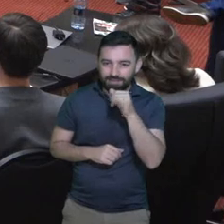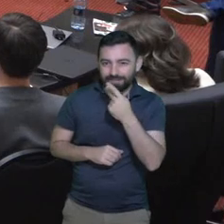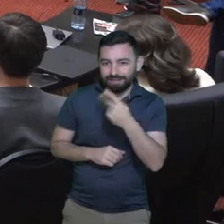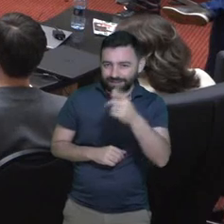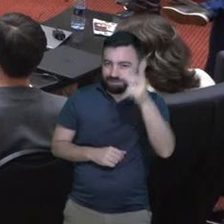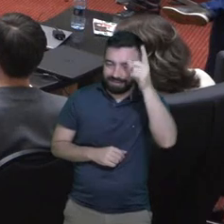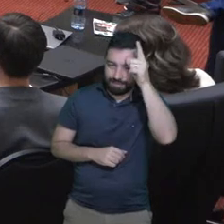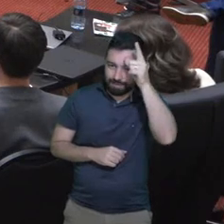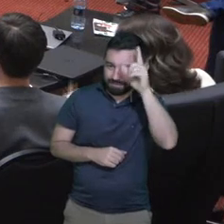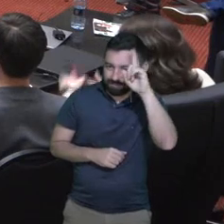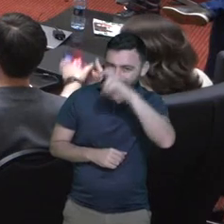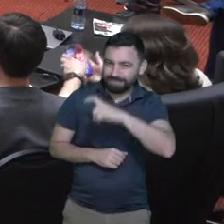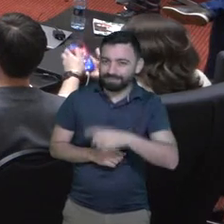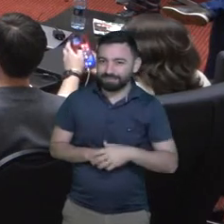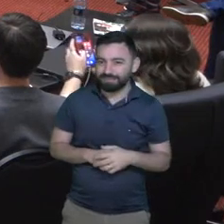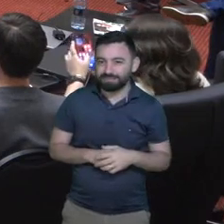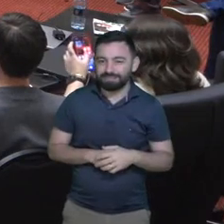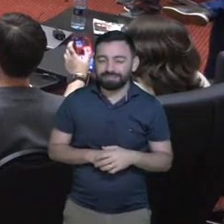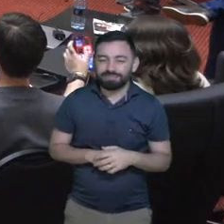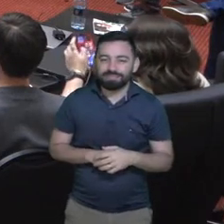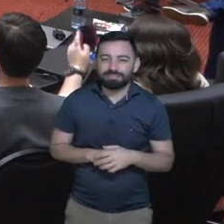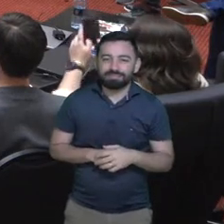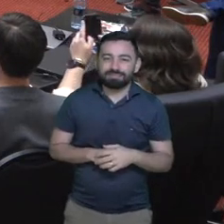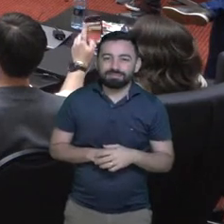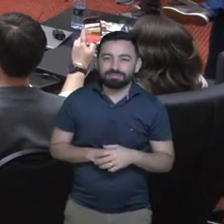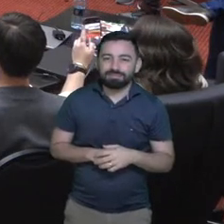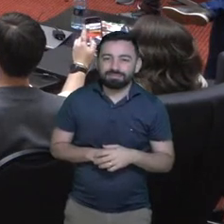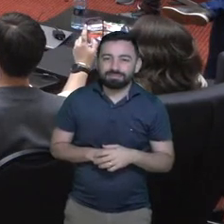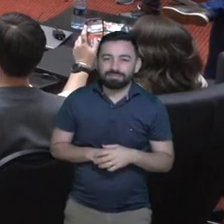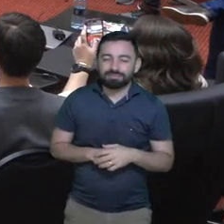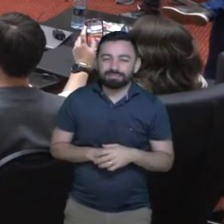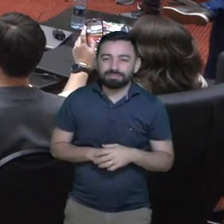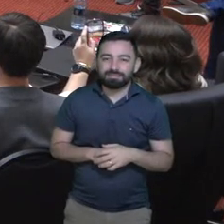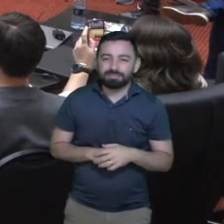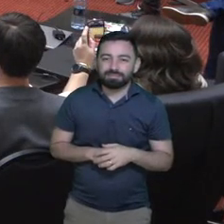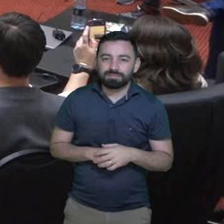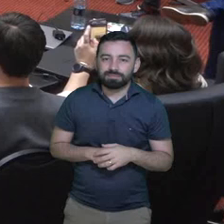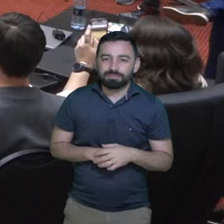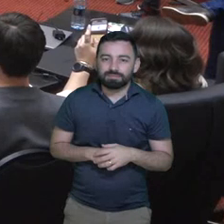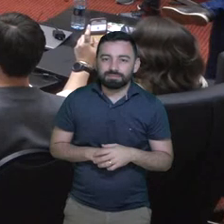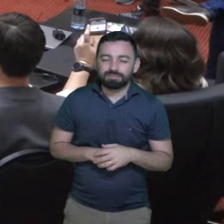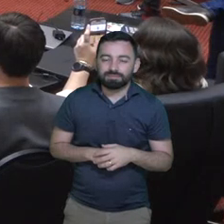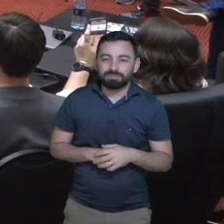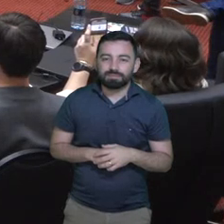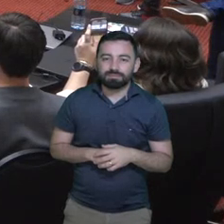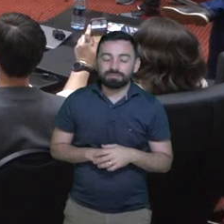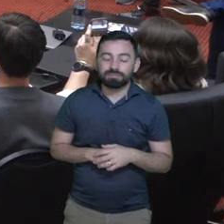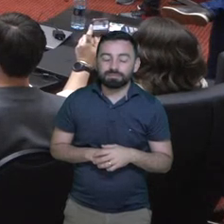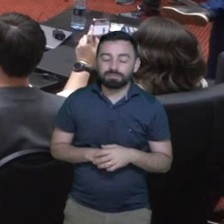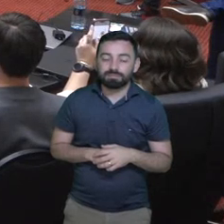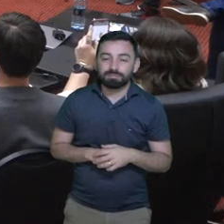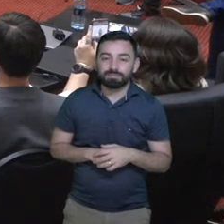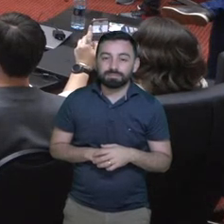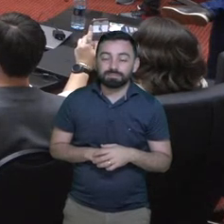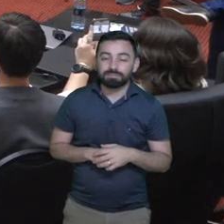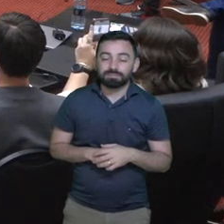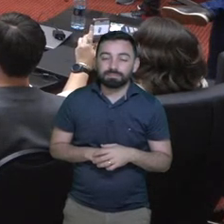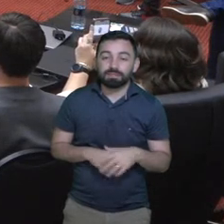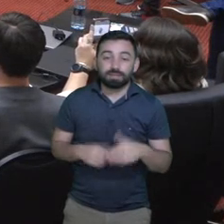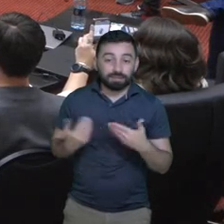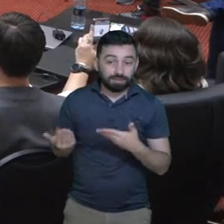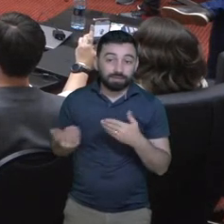meio né não é muito fácil essa língua Romeu hausman Doutor que